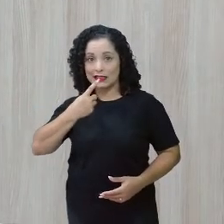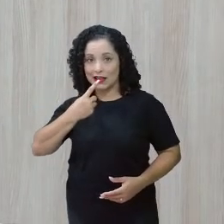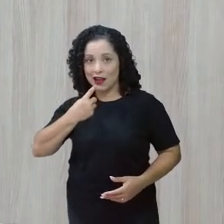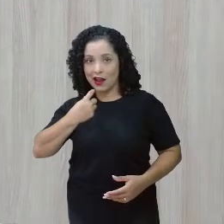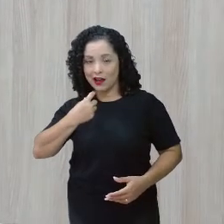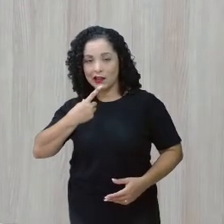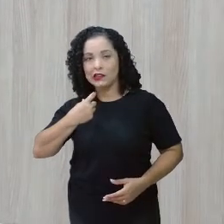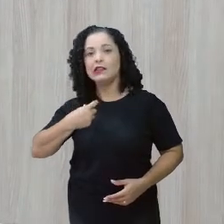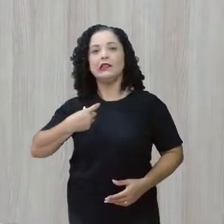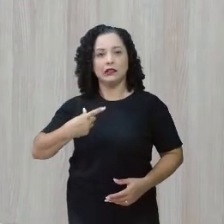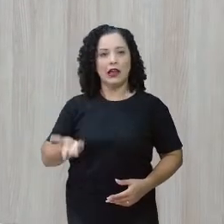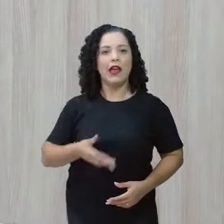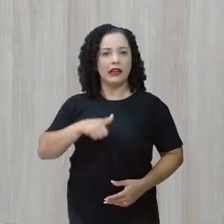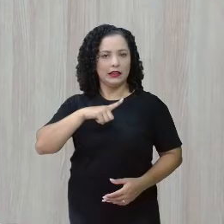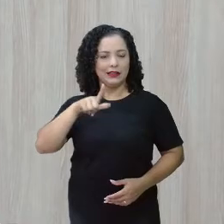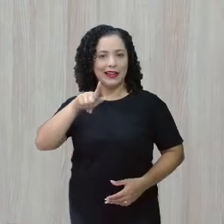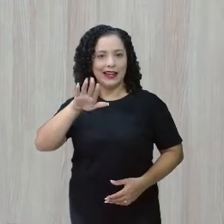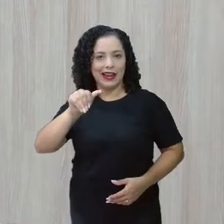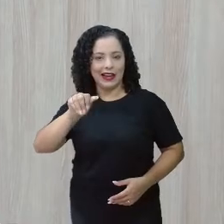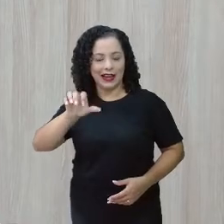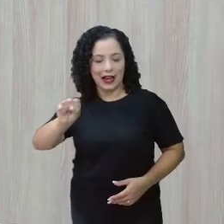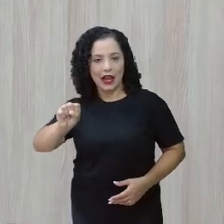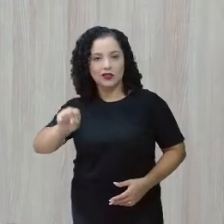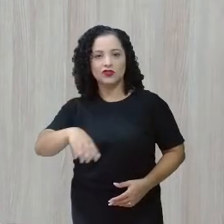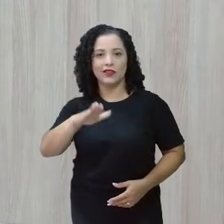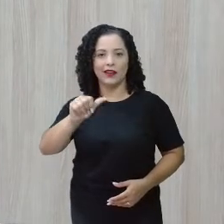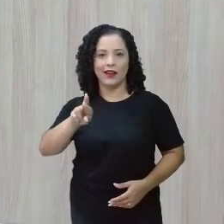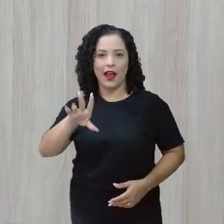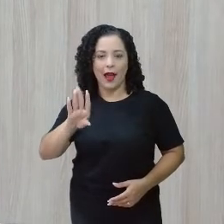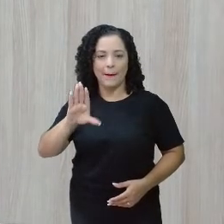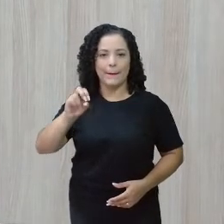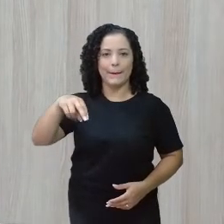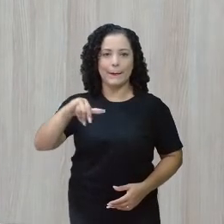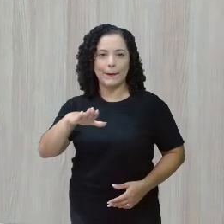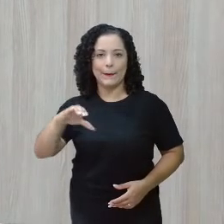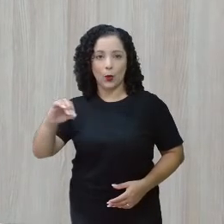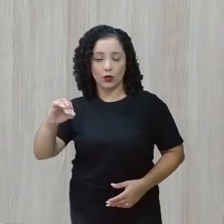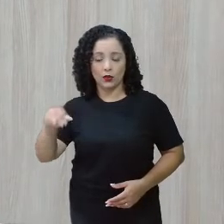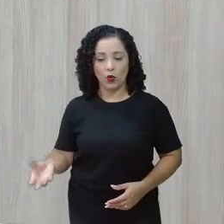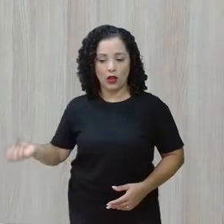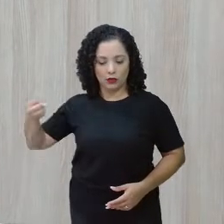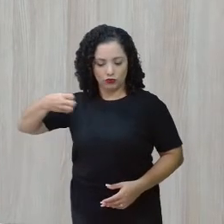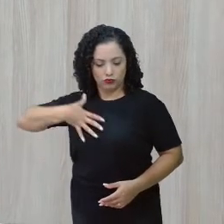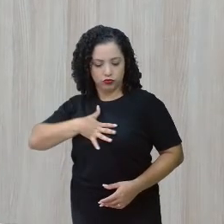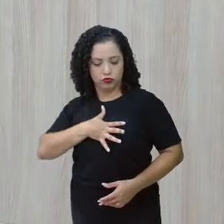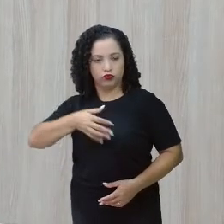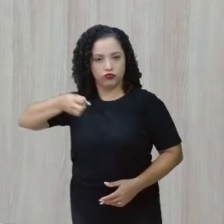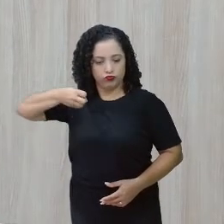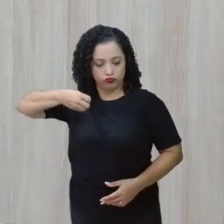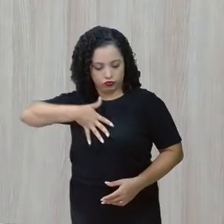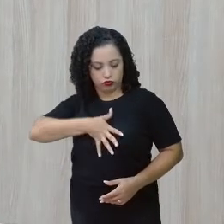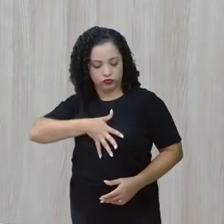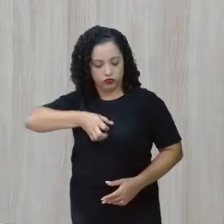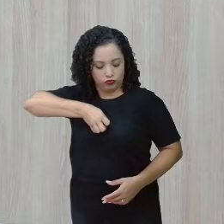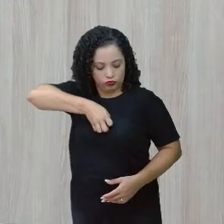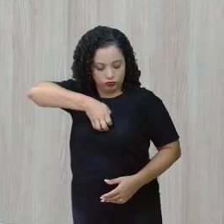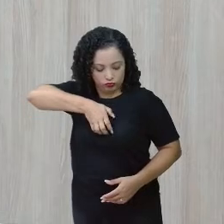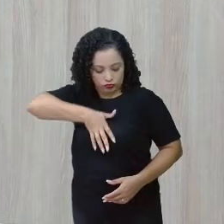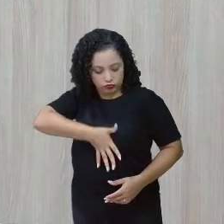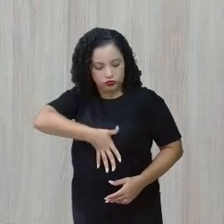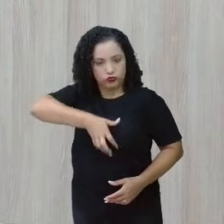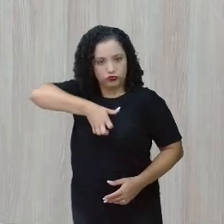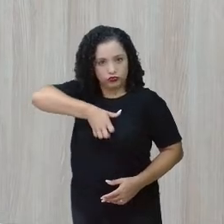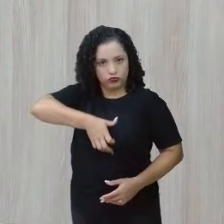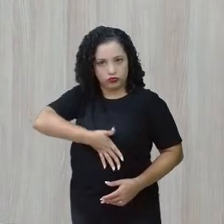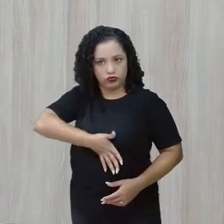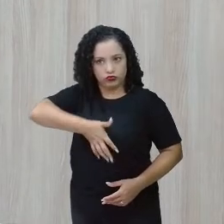gás carbônico e outras, né, excretas, entrando aqui no átrio. Ele é impulsionado para o ventrículo e